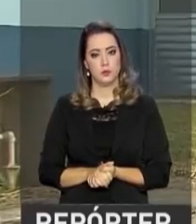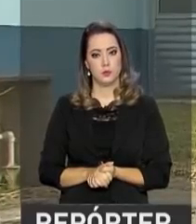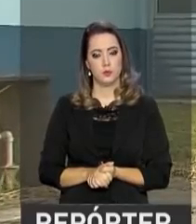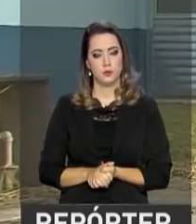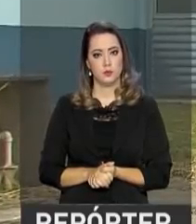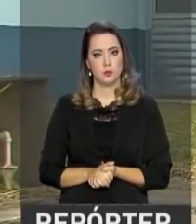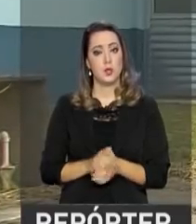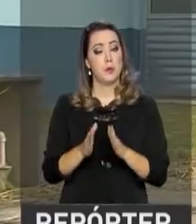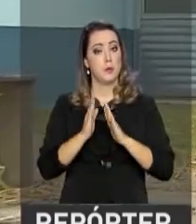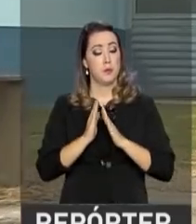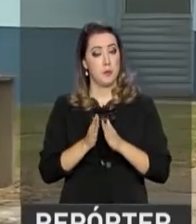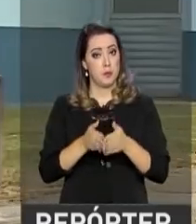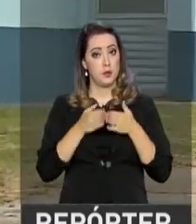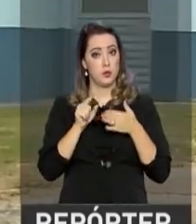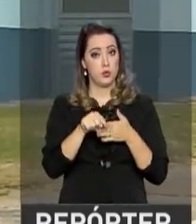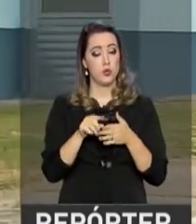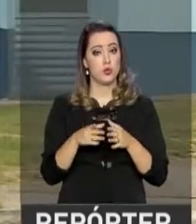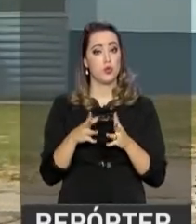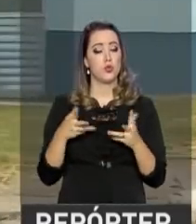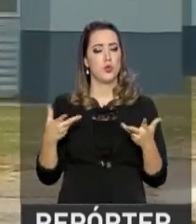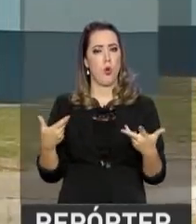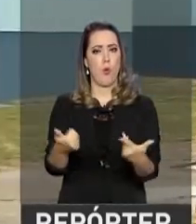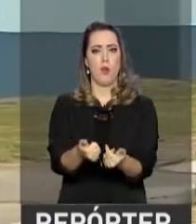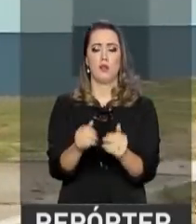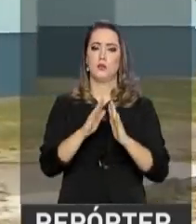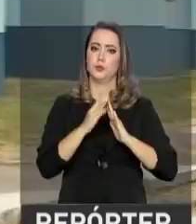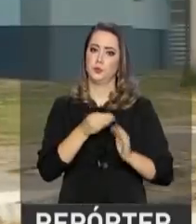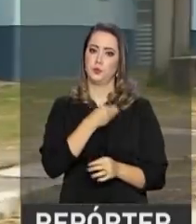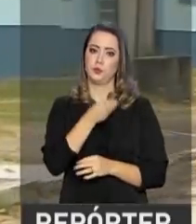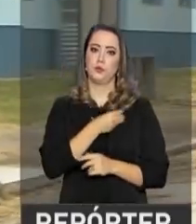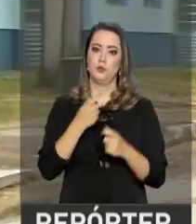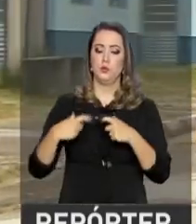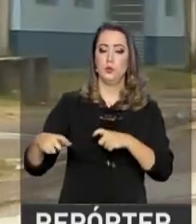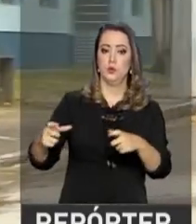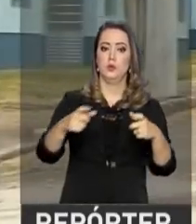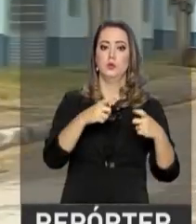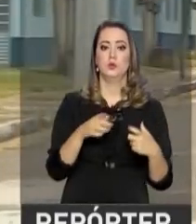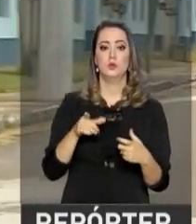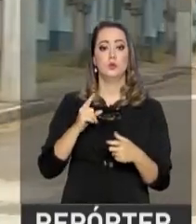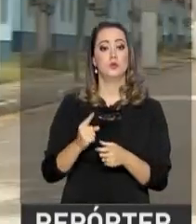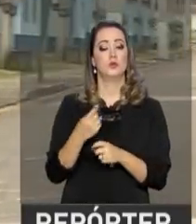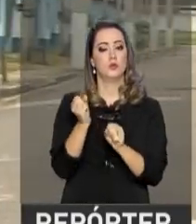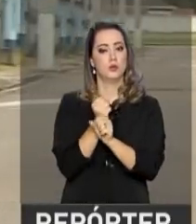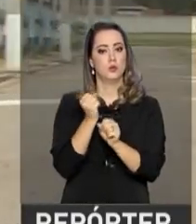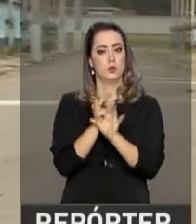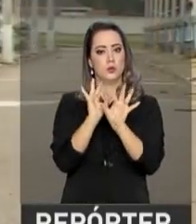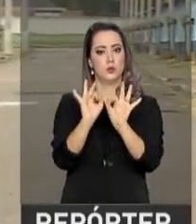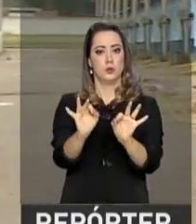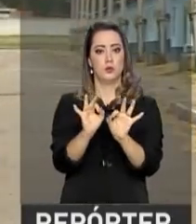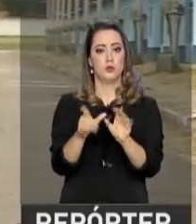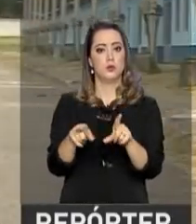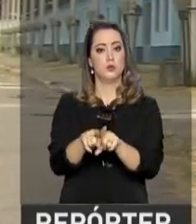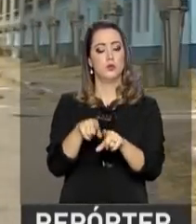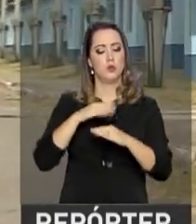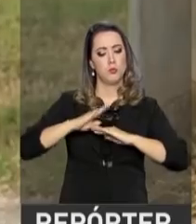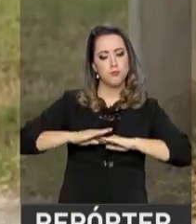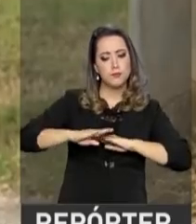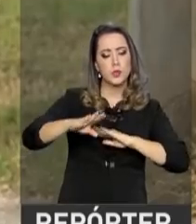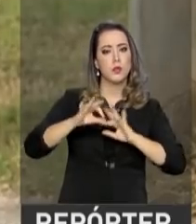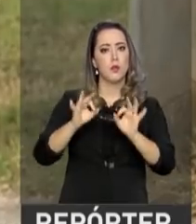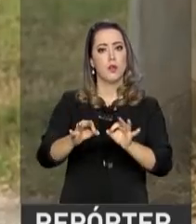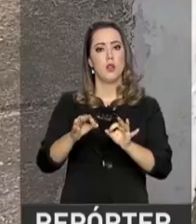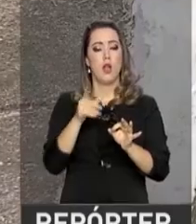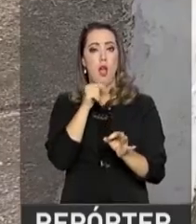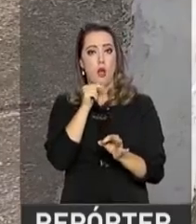atendendo às exigências de qualidade do minha casa minha vida o residencial nice tem infraestrutura completa pavimentação